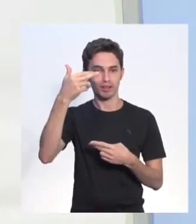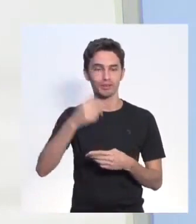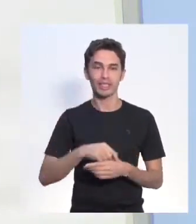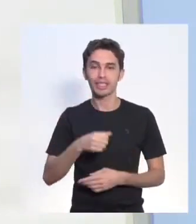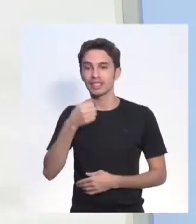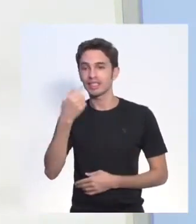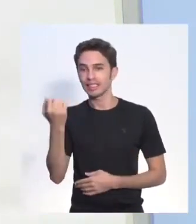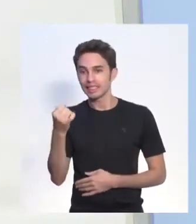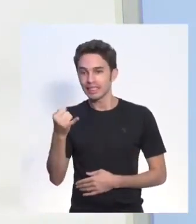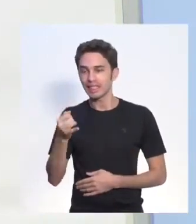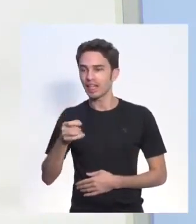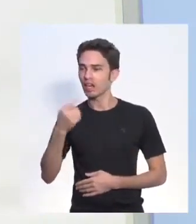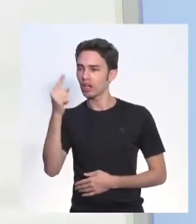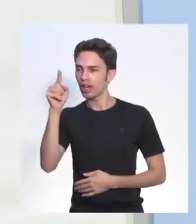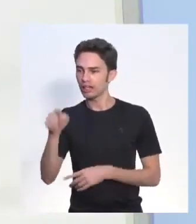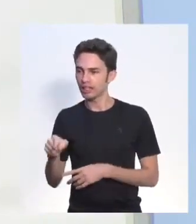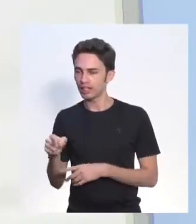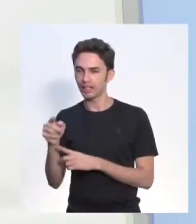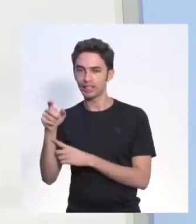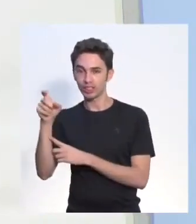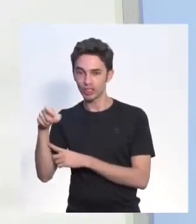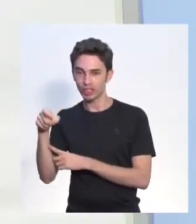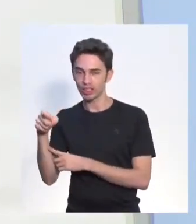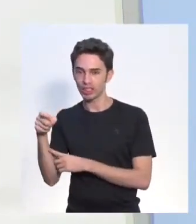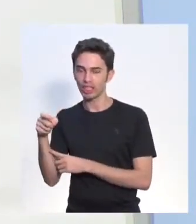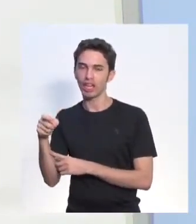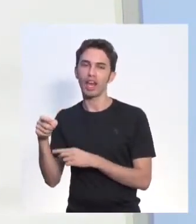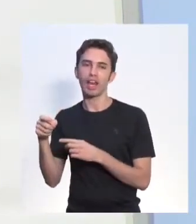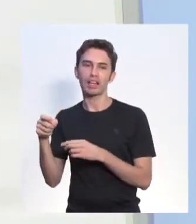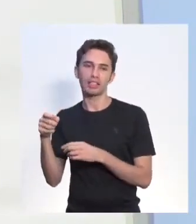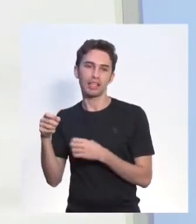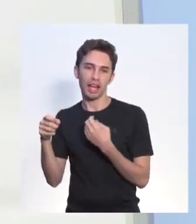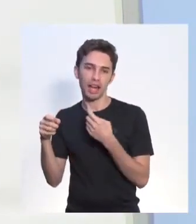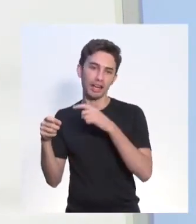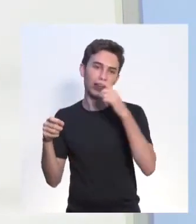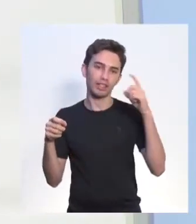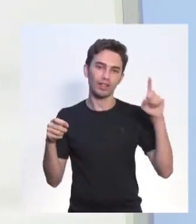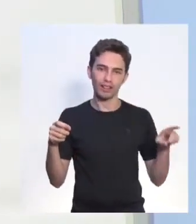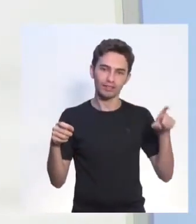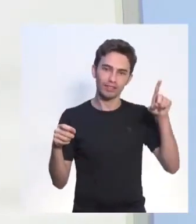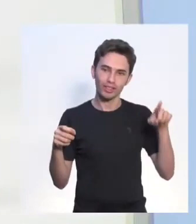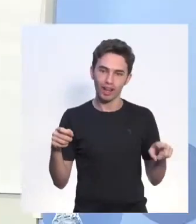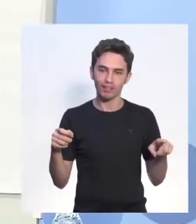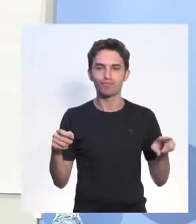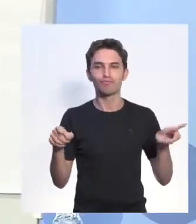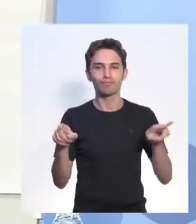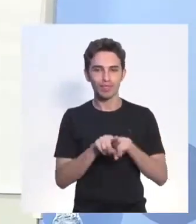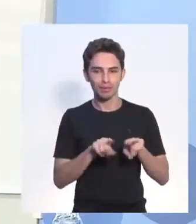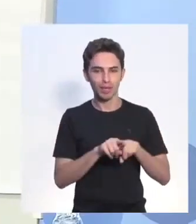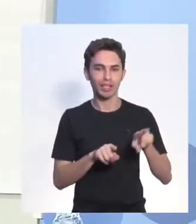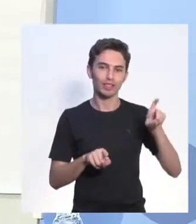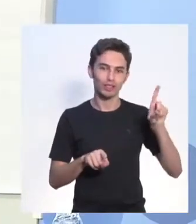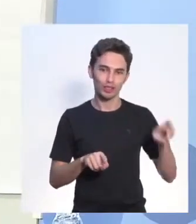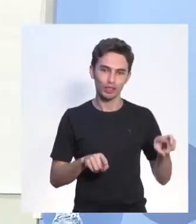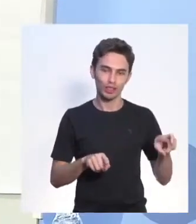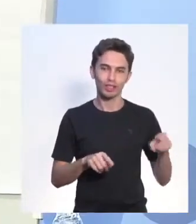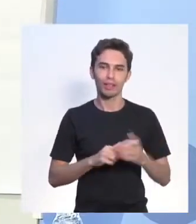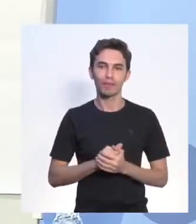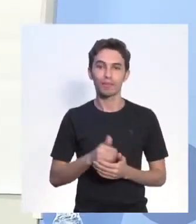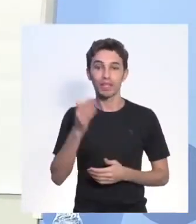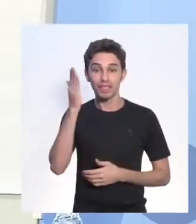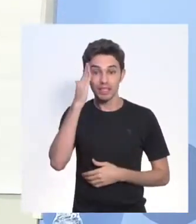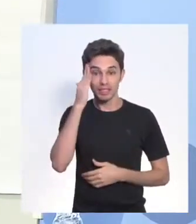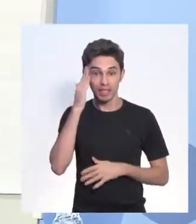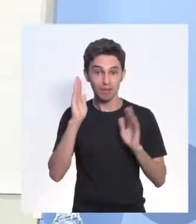Se o lado da direita vale x, o da esquerda também vai valer x. Então, se a gente sabe que o perímetro é